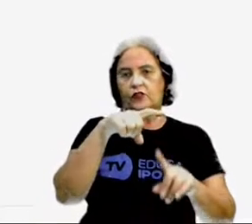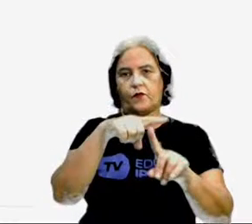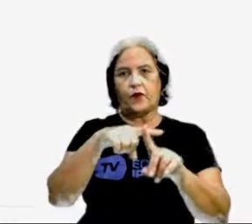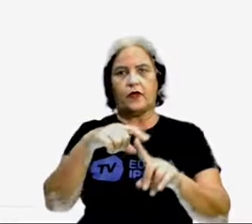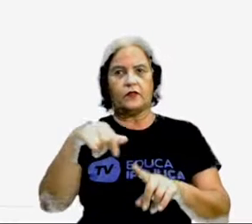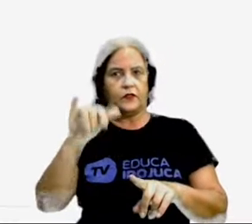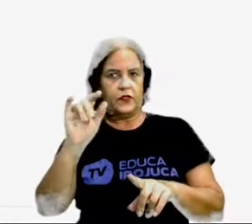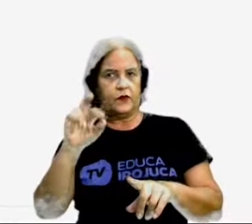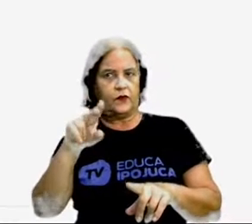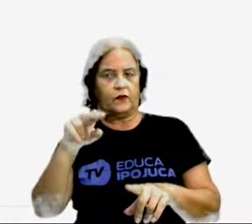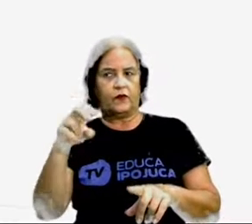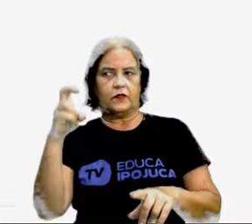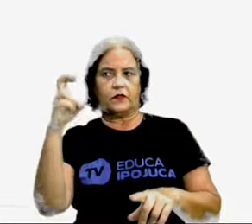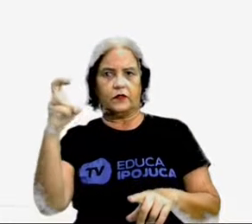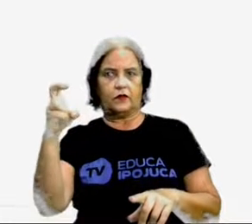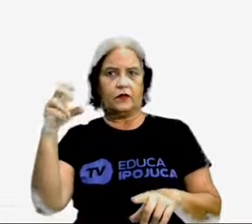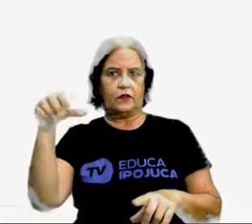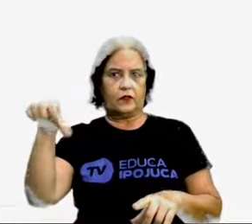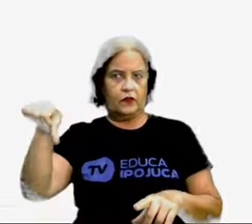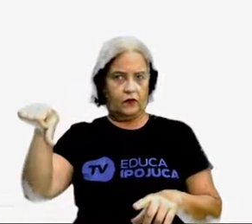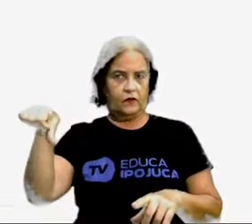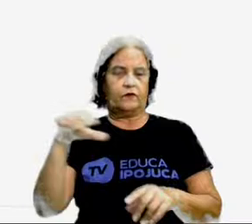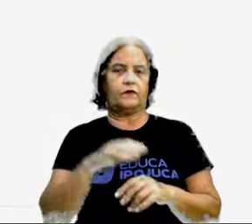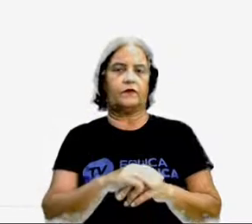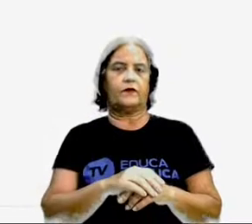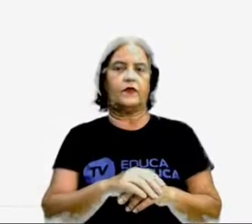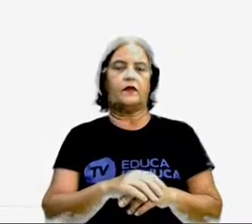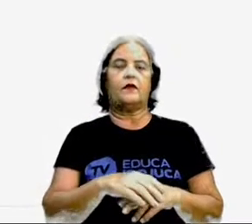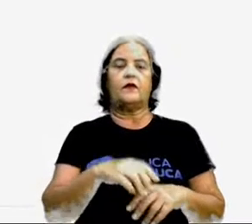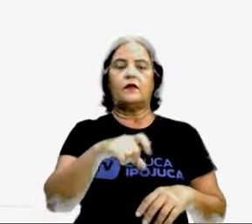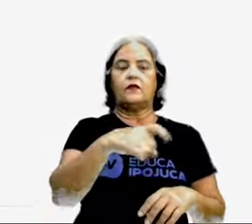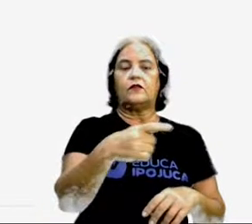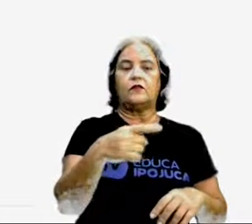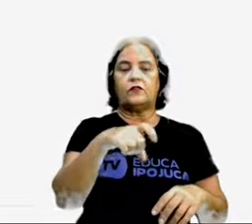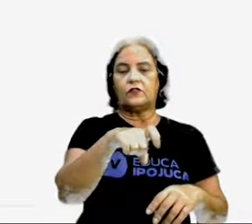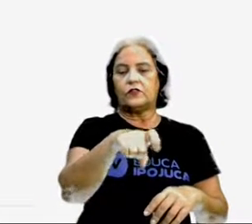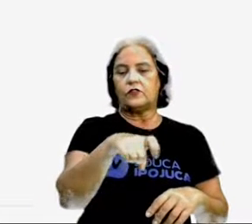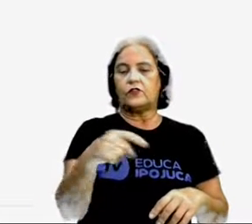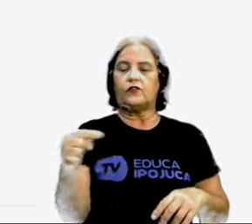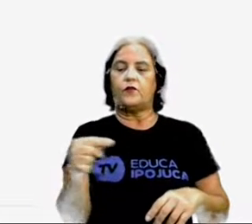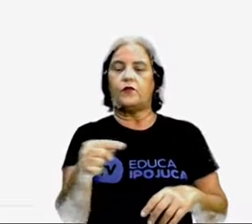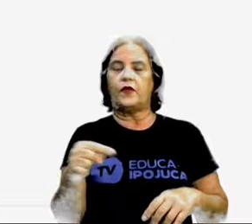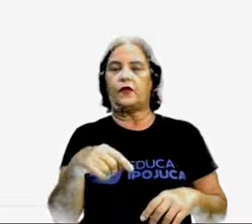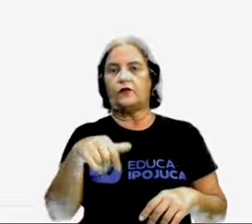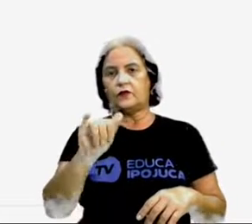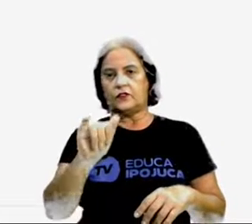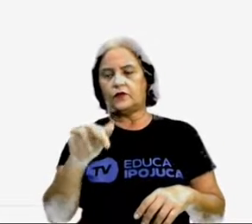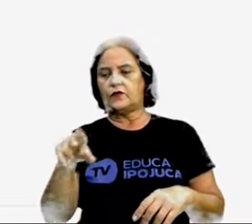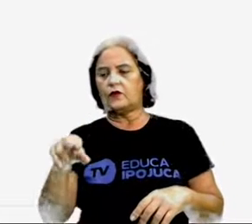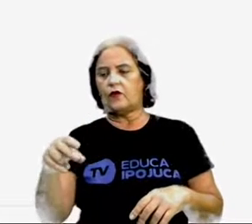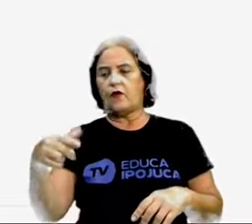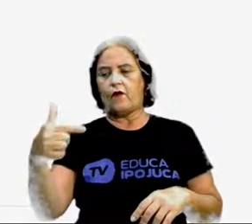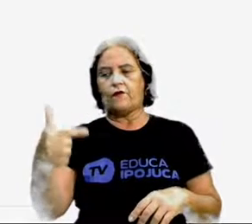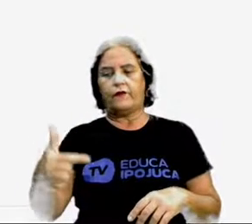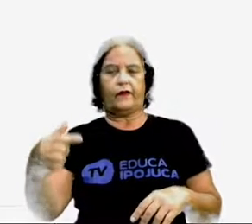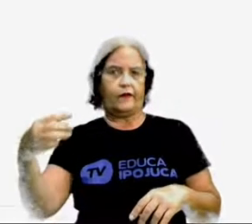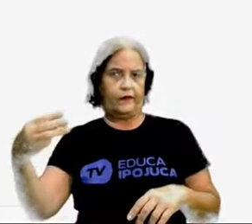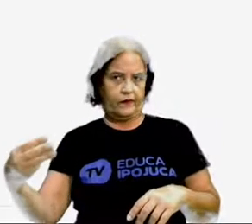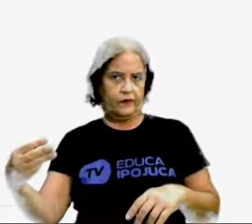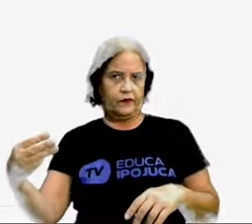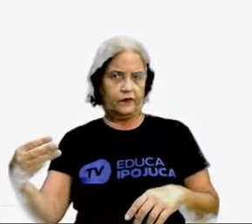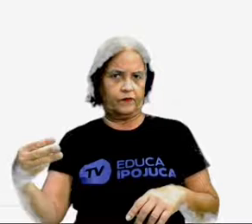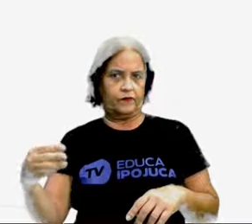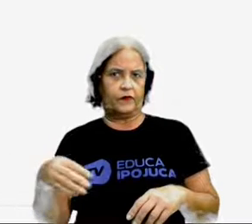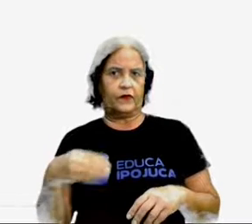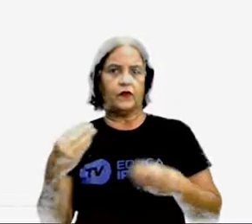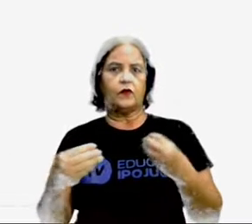soma das idades de hoje. E x menos y é igual a 23. Olha aí,